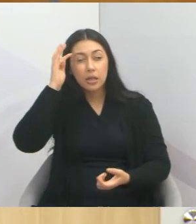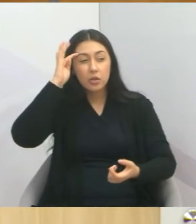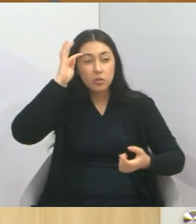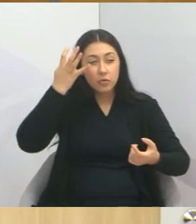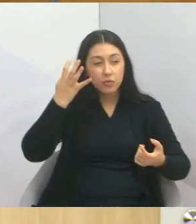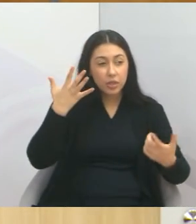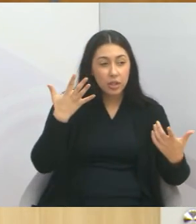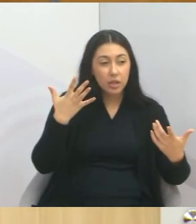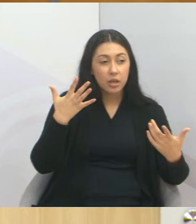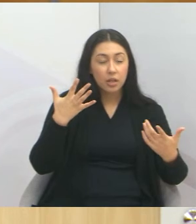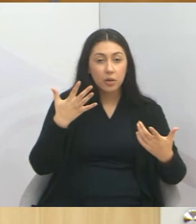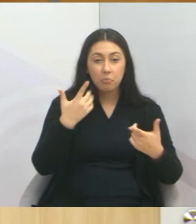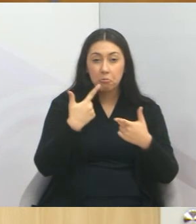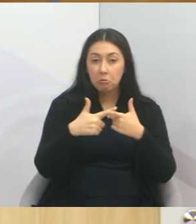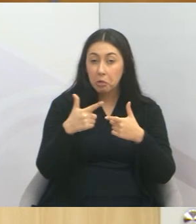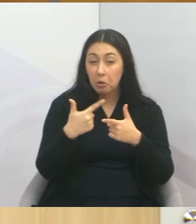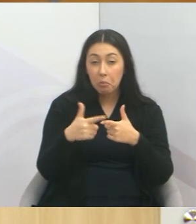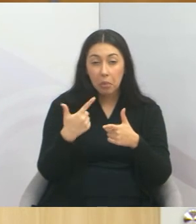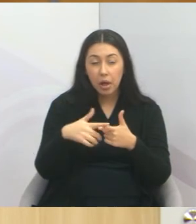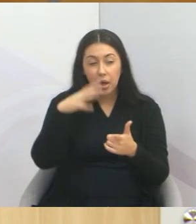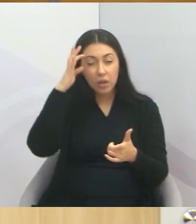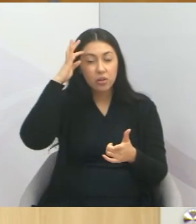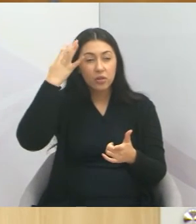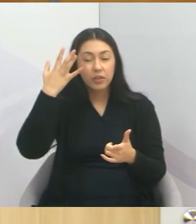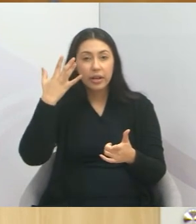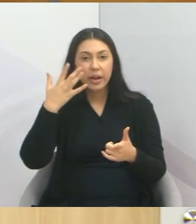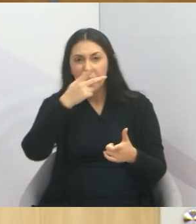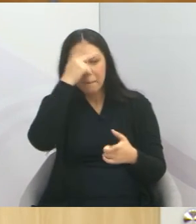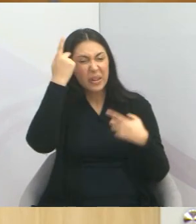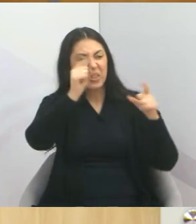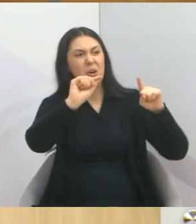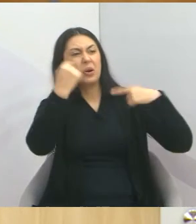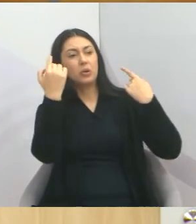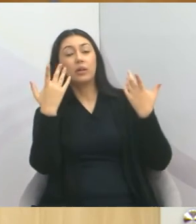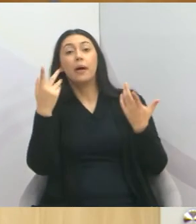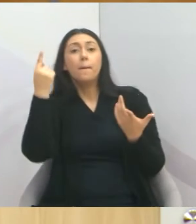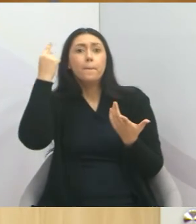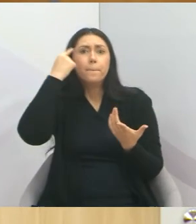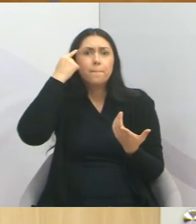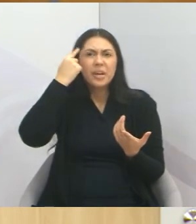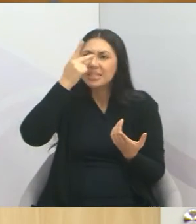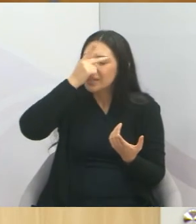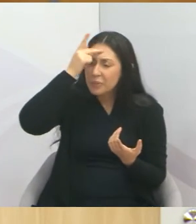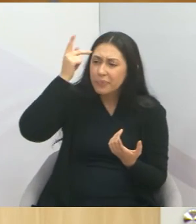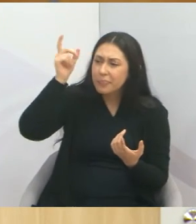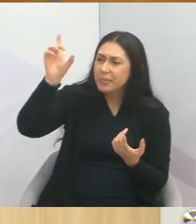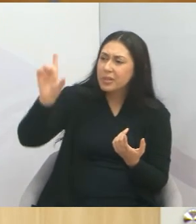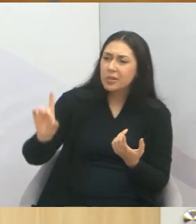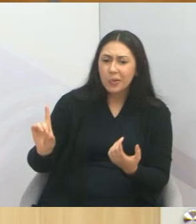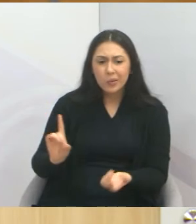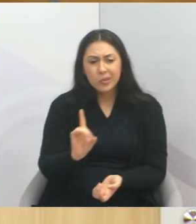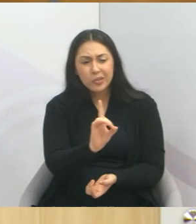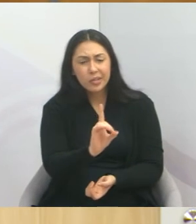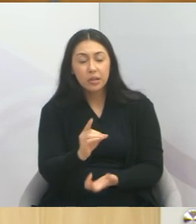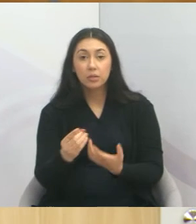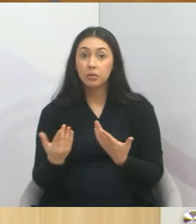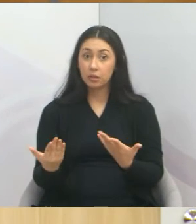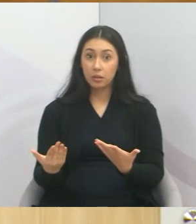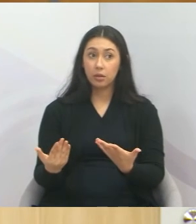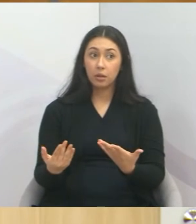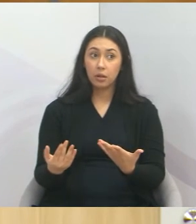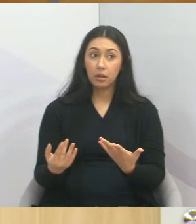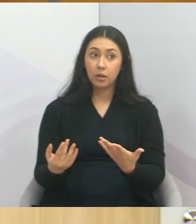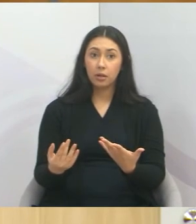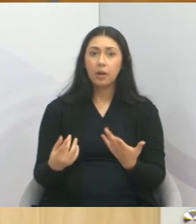problema da população do povo né a gente é maltratado imagine né o município que vai lá normal Então é